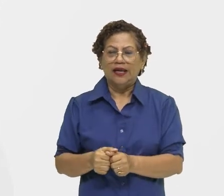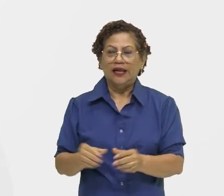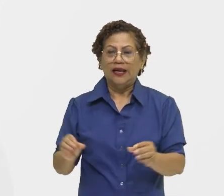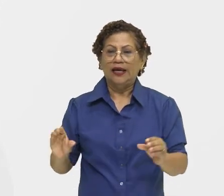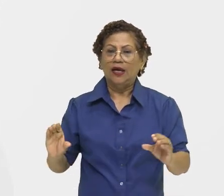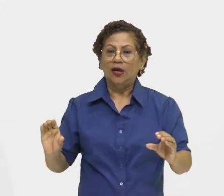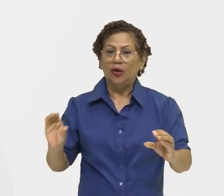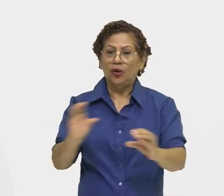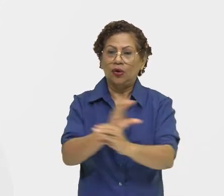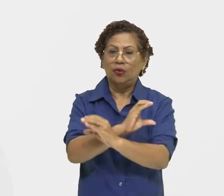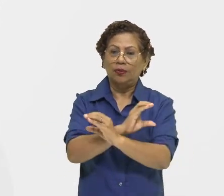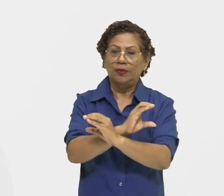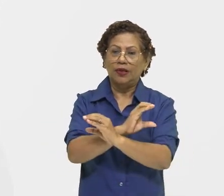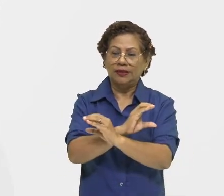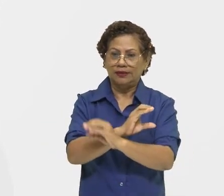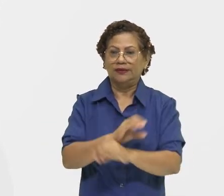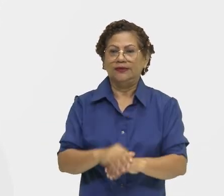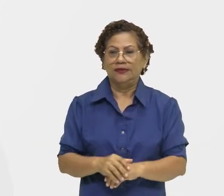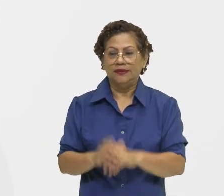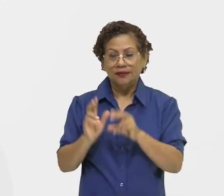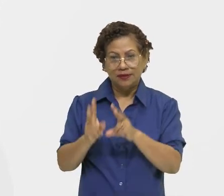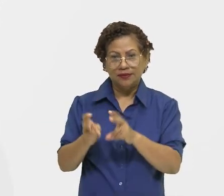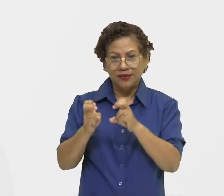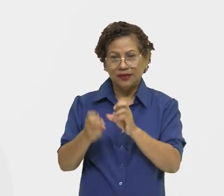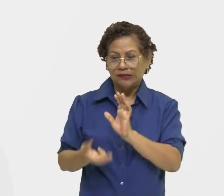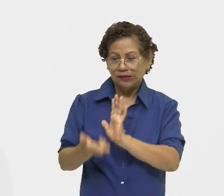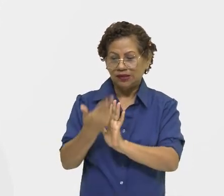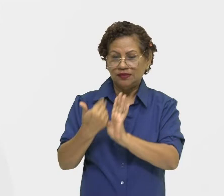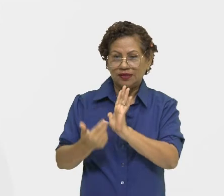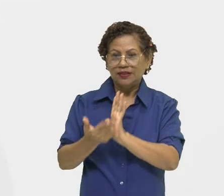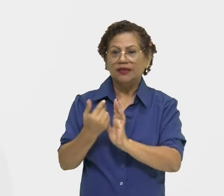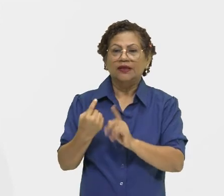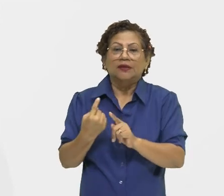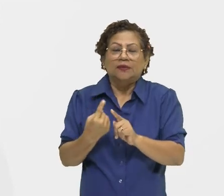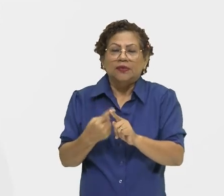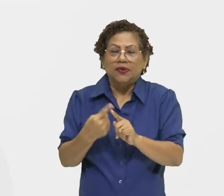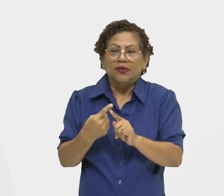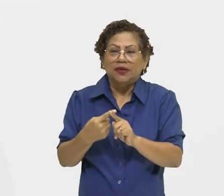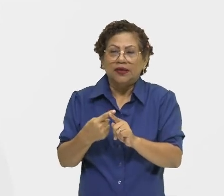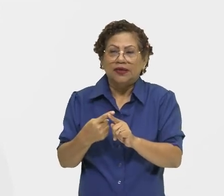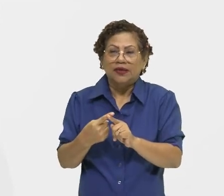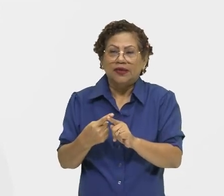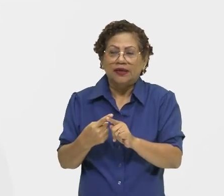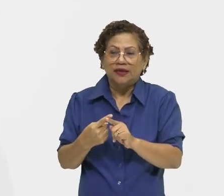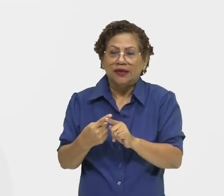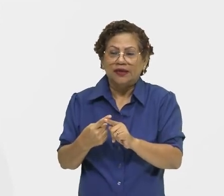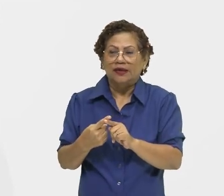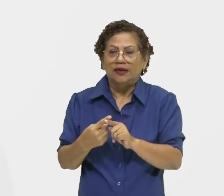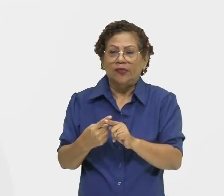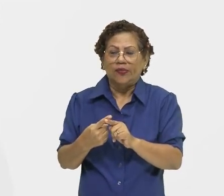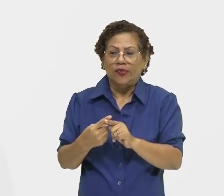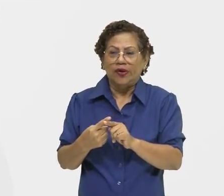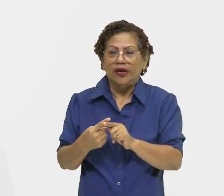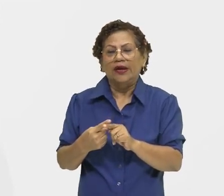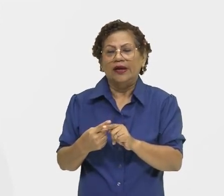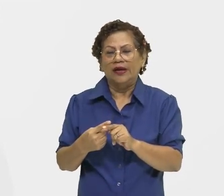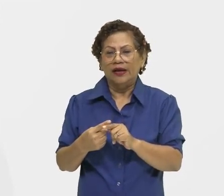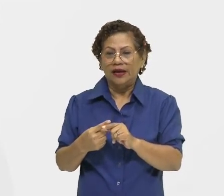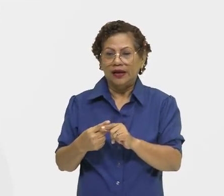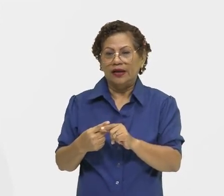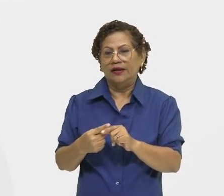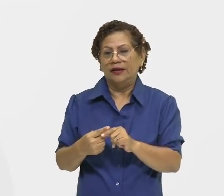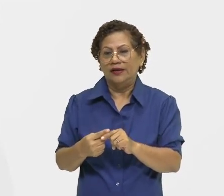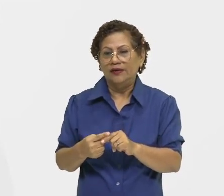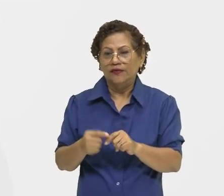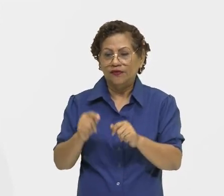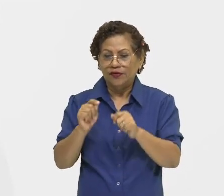adornos, ela tem enfeites. Justamente porque faz parte do processo de evolução. Né? Uma tendência do final do século